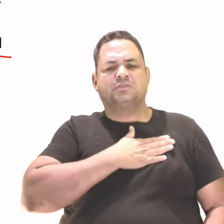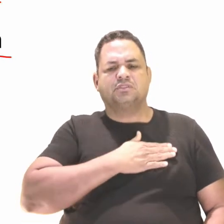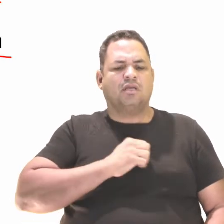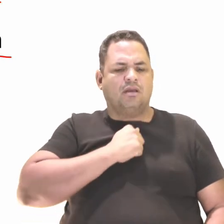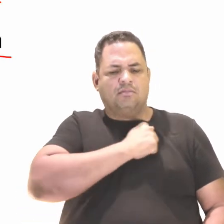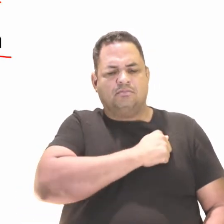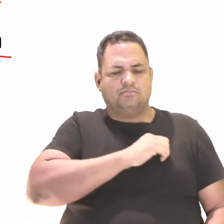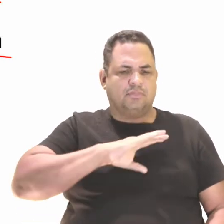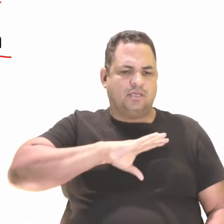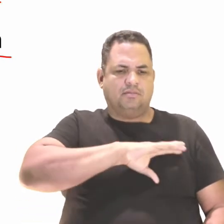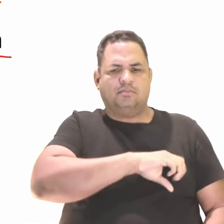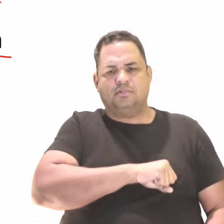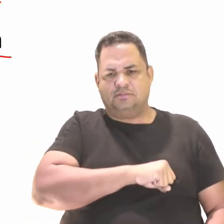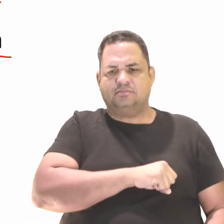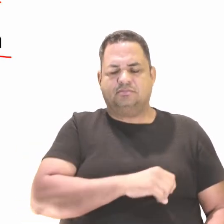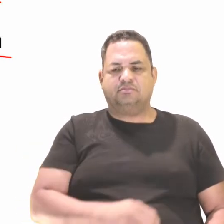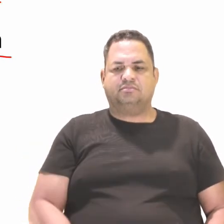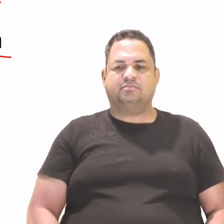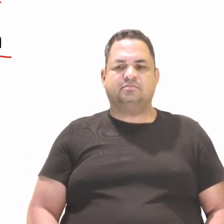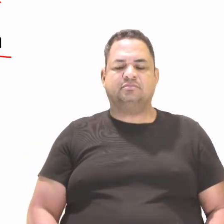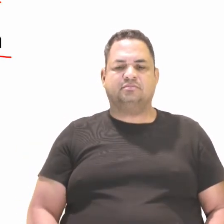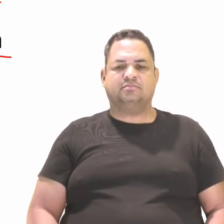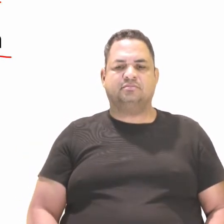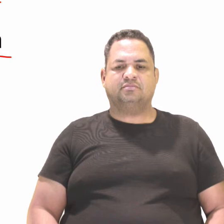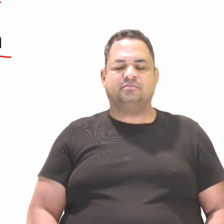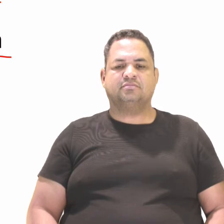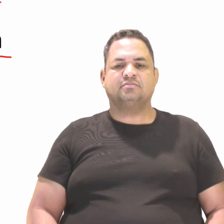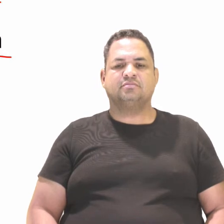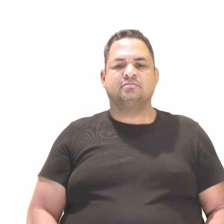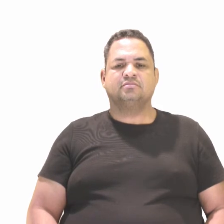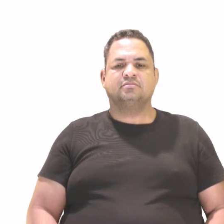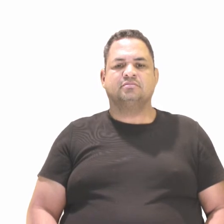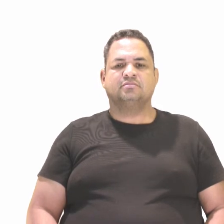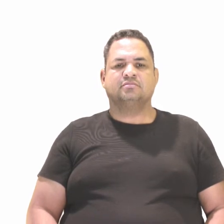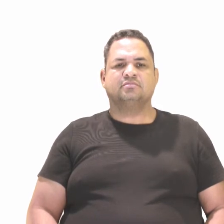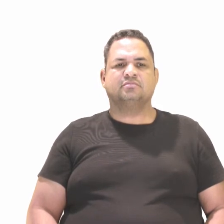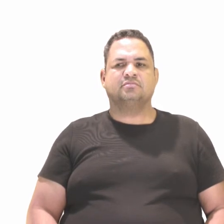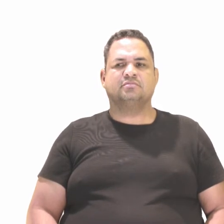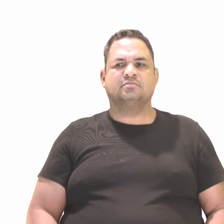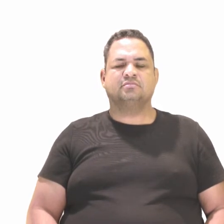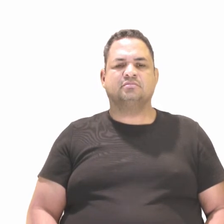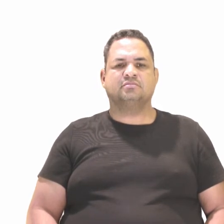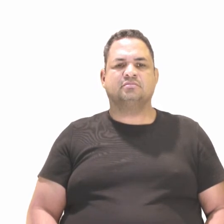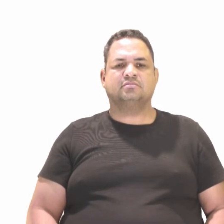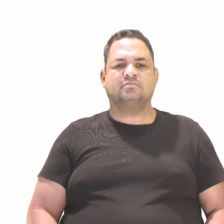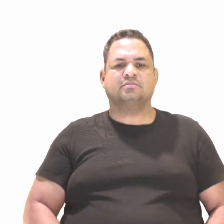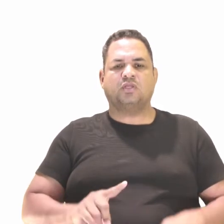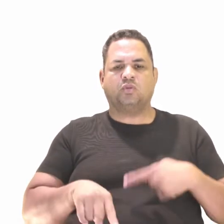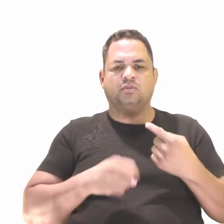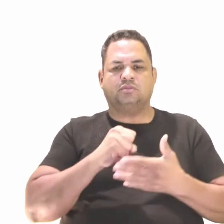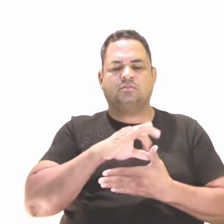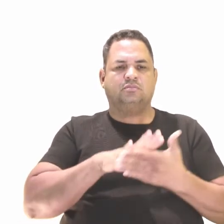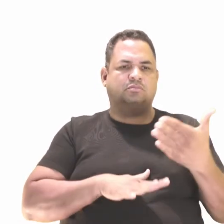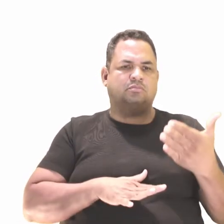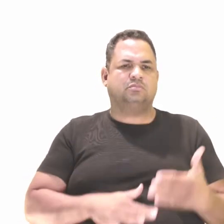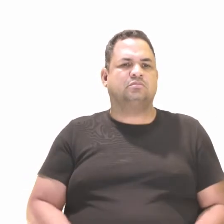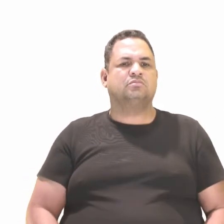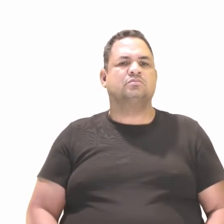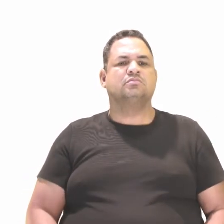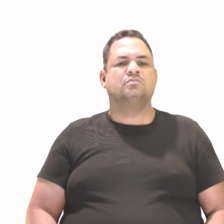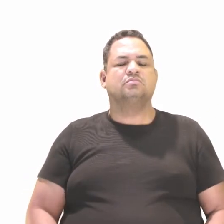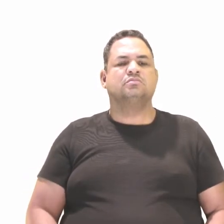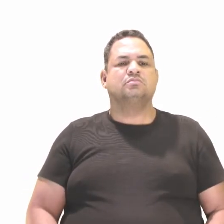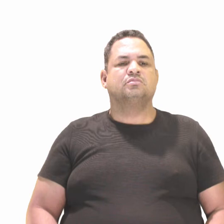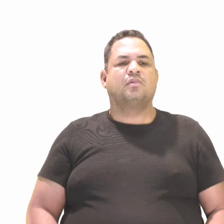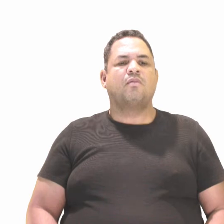E aí a pessoa que não está no caso refusing, né? Muito bem. Let's go to the next. Vamos para a próxima.